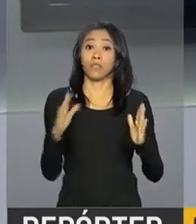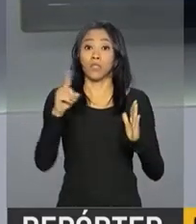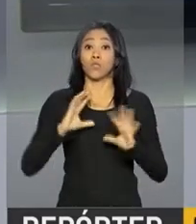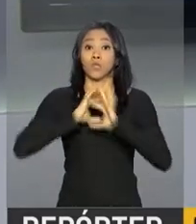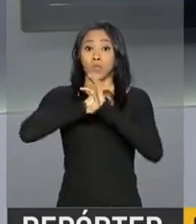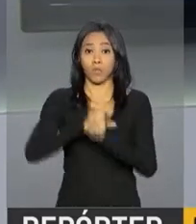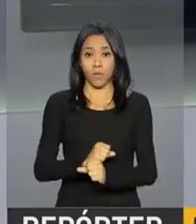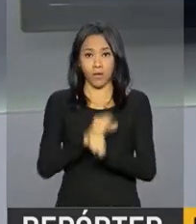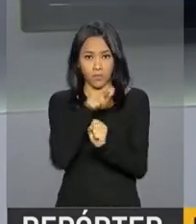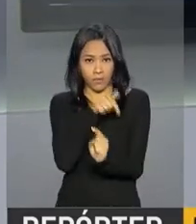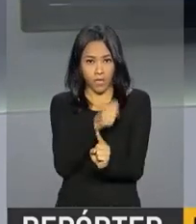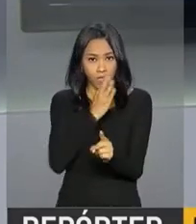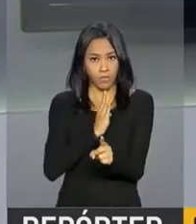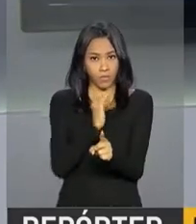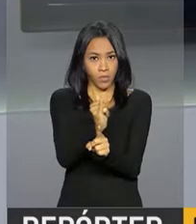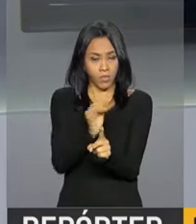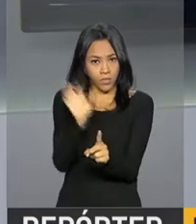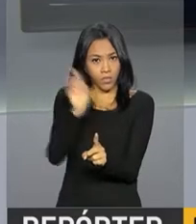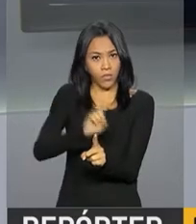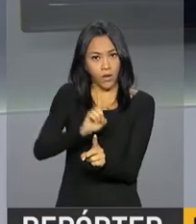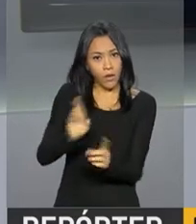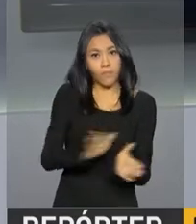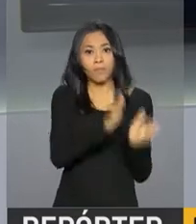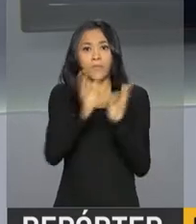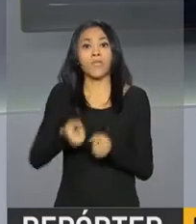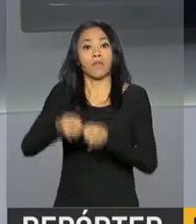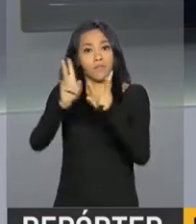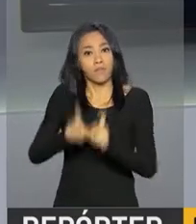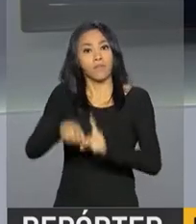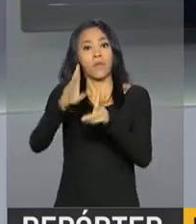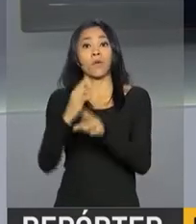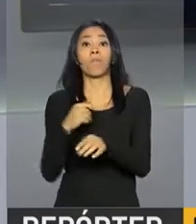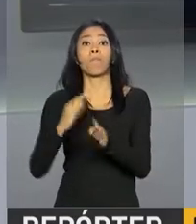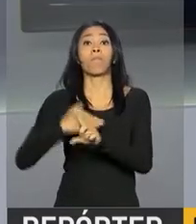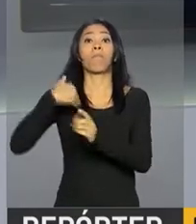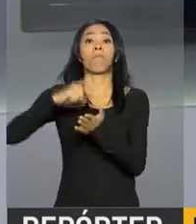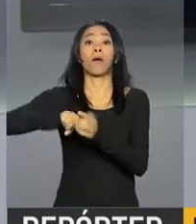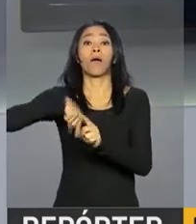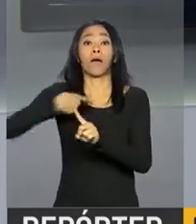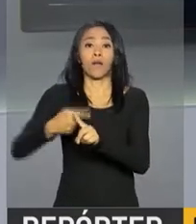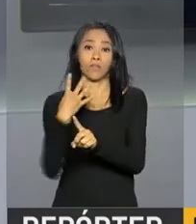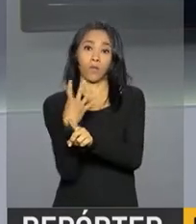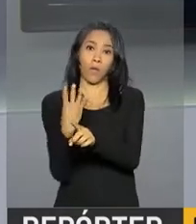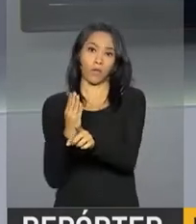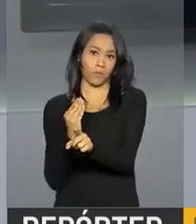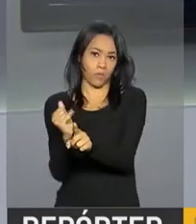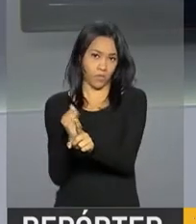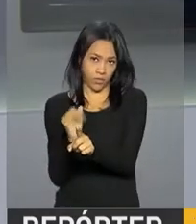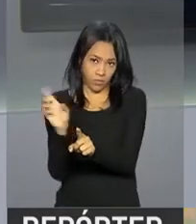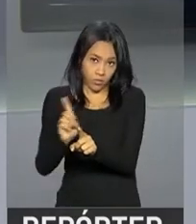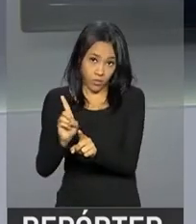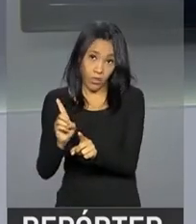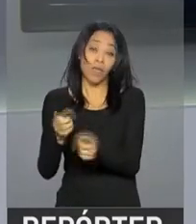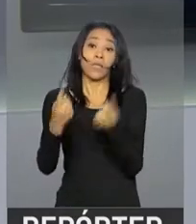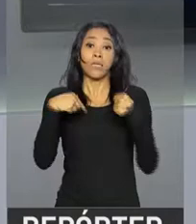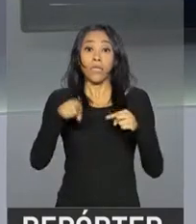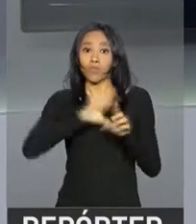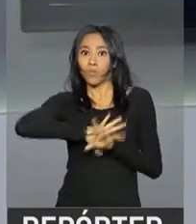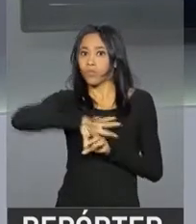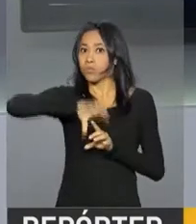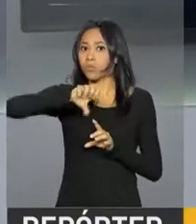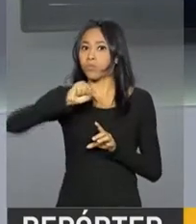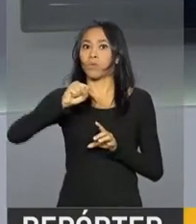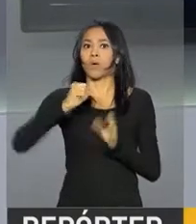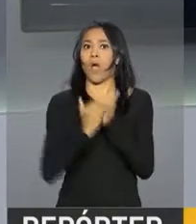mais de 7 bilhões de dólares e as importações mais de 4 bilhões de dólares resultando em superávit de quase